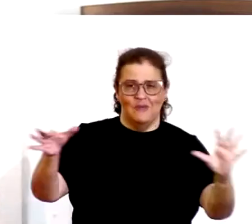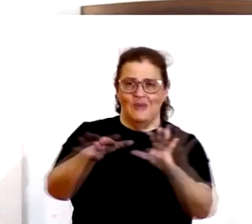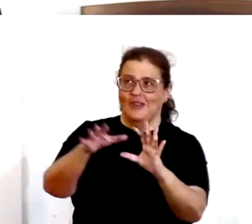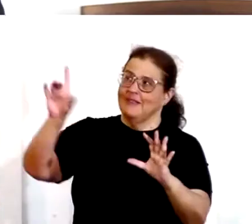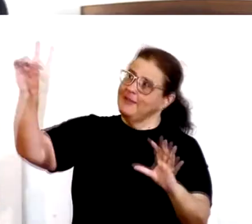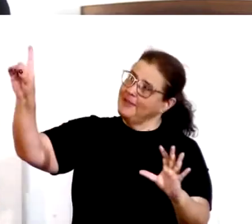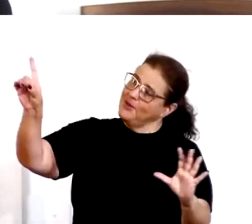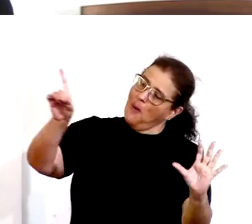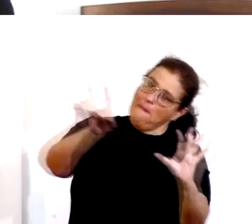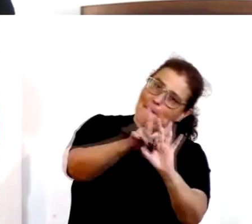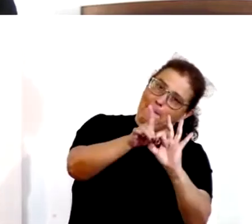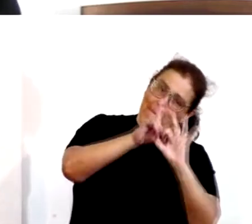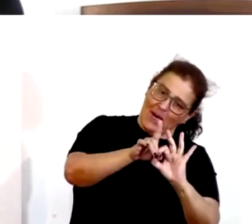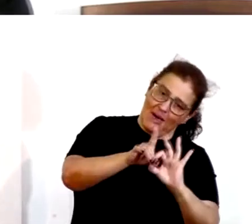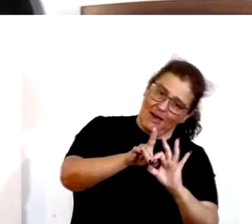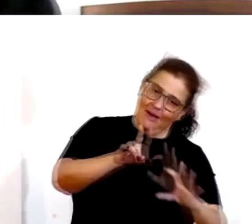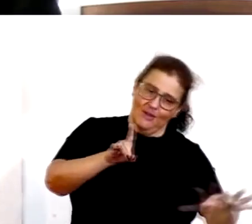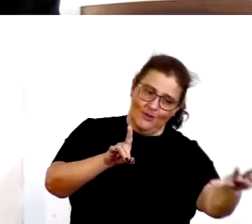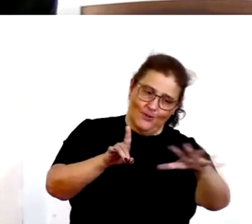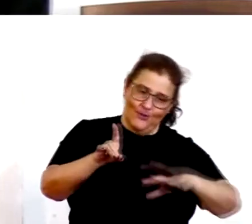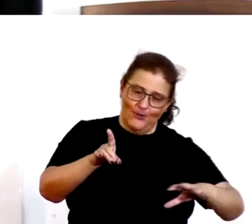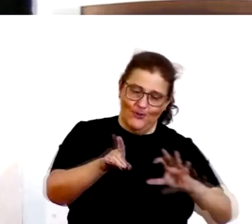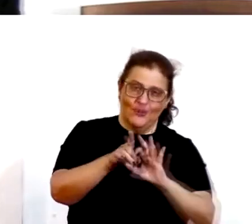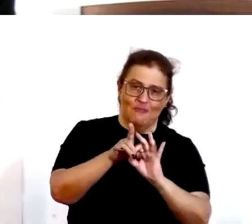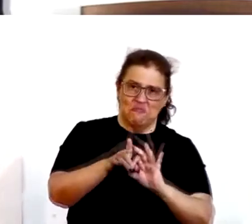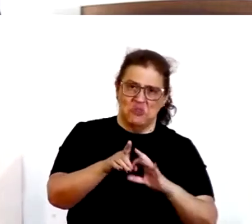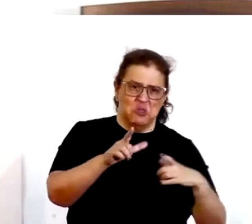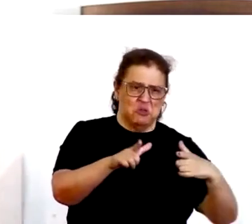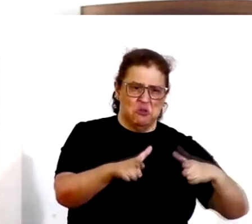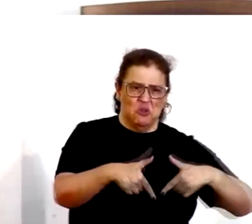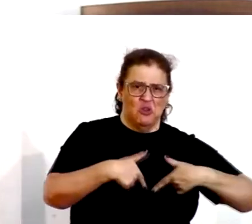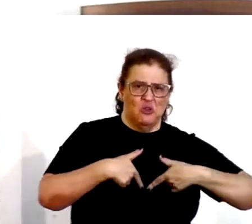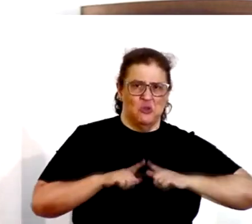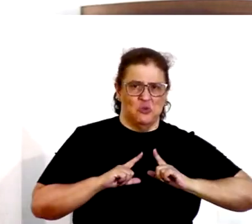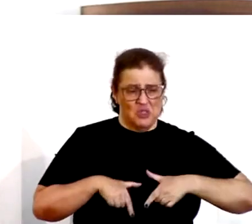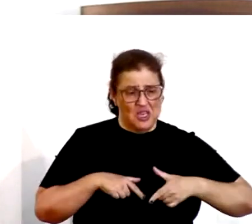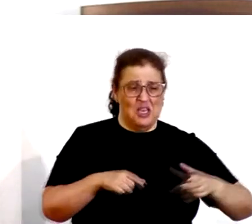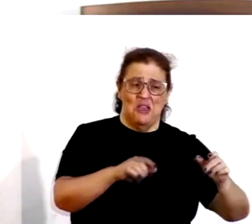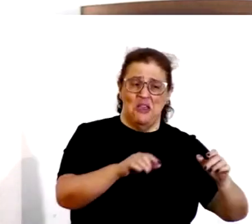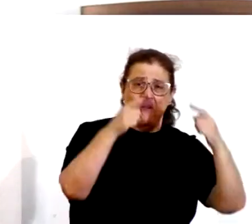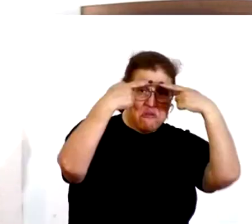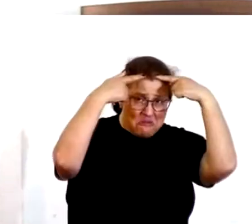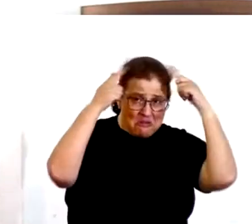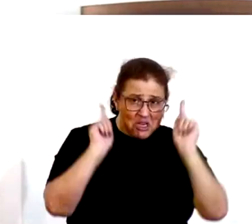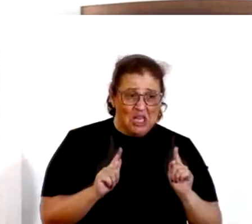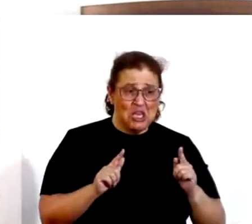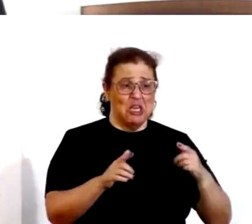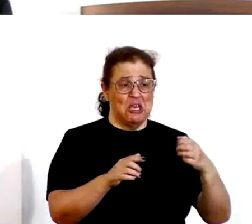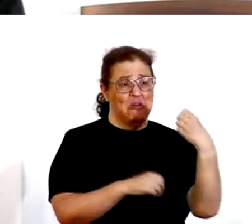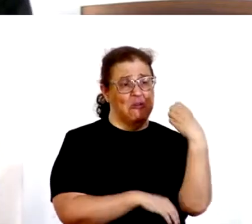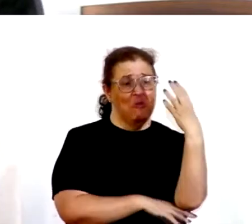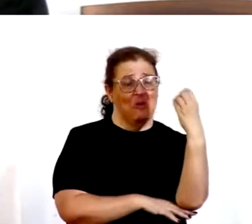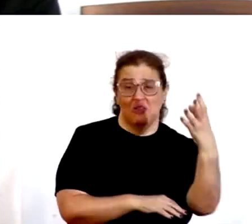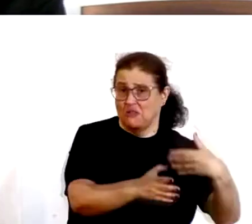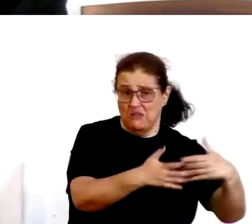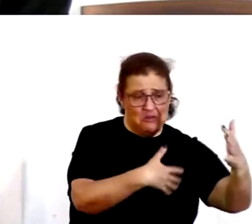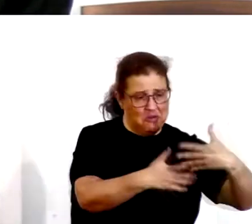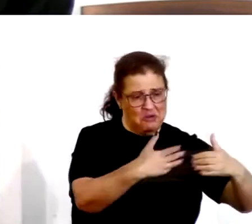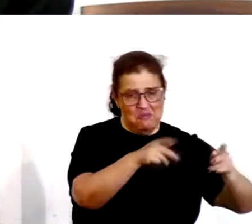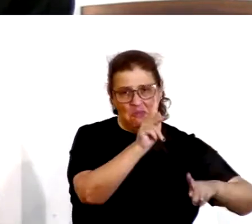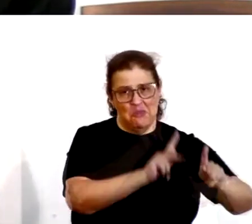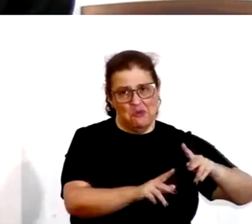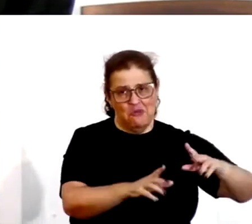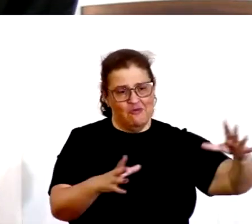também para os gentios, e assim, já não sois mais estrangeiros e peregrinos,